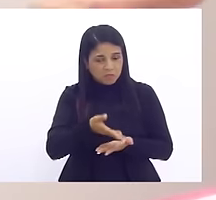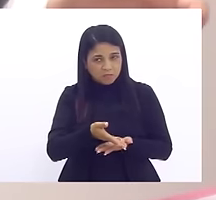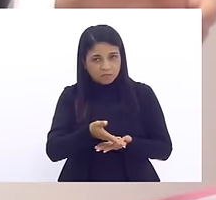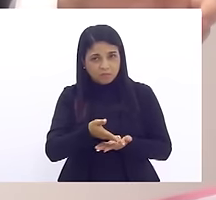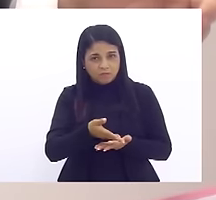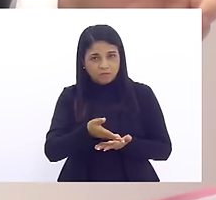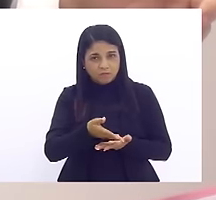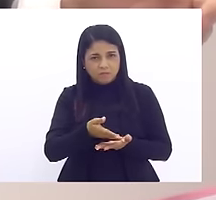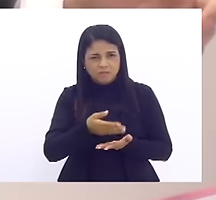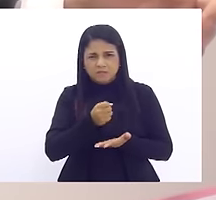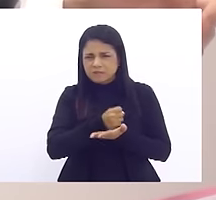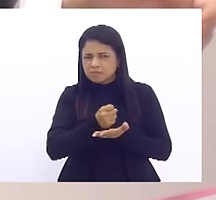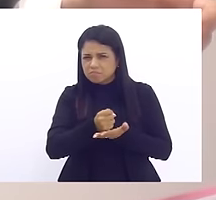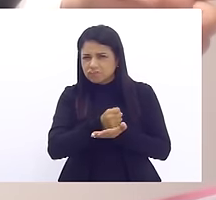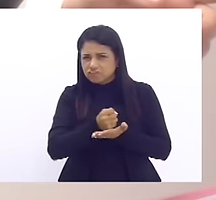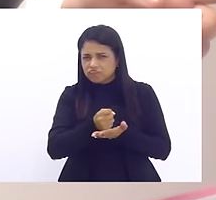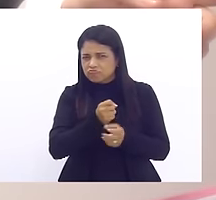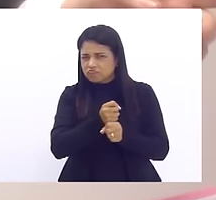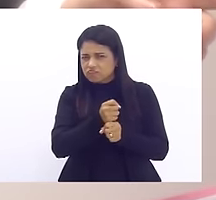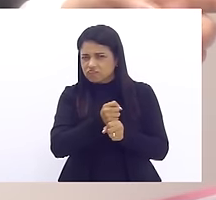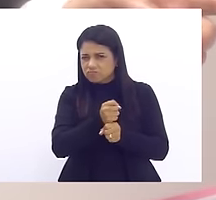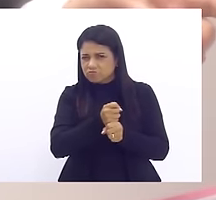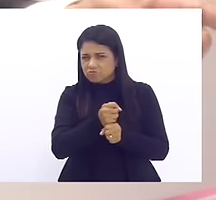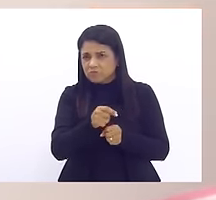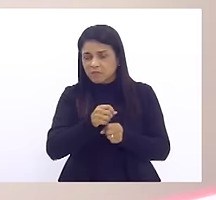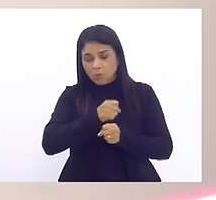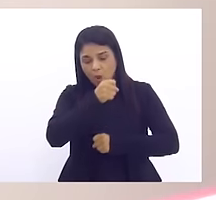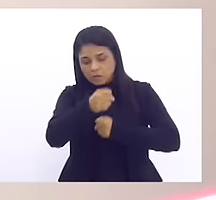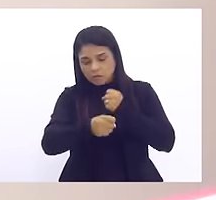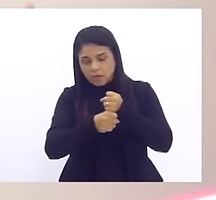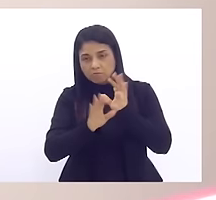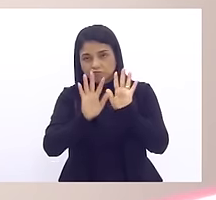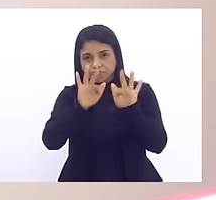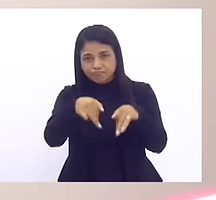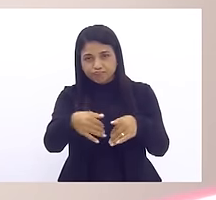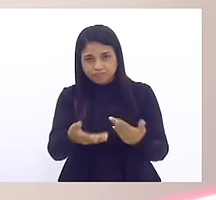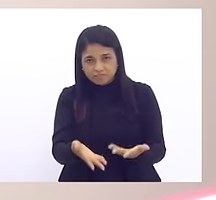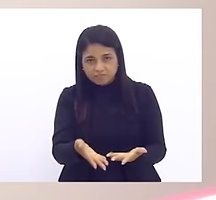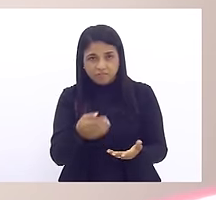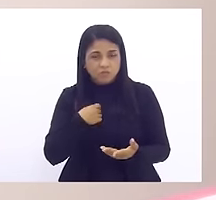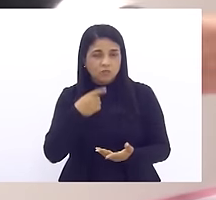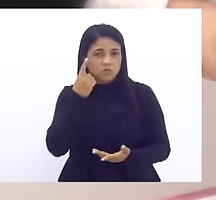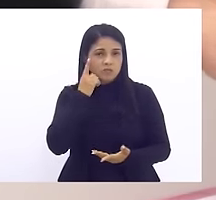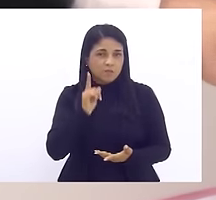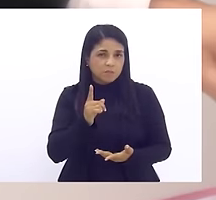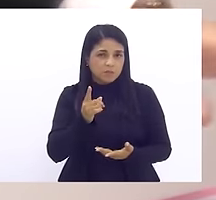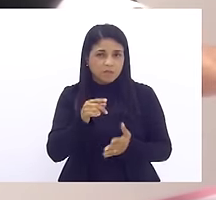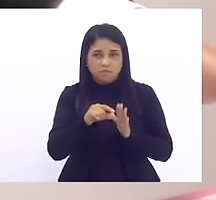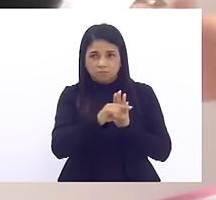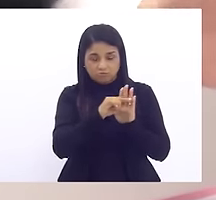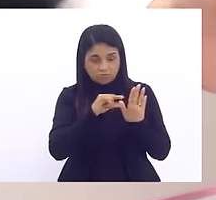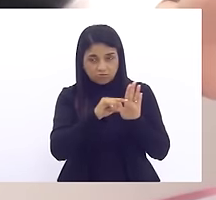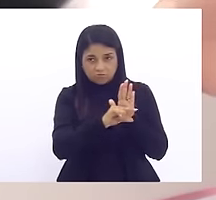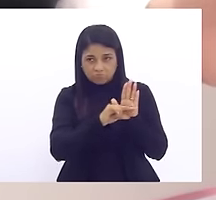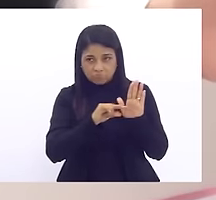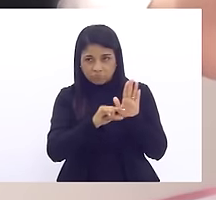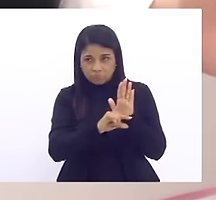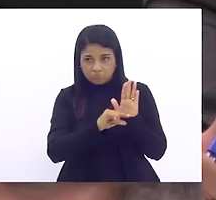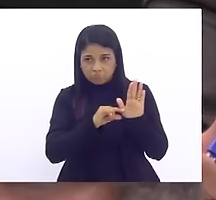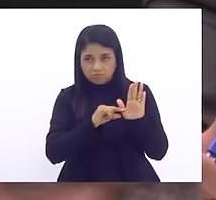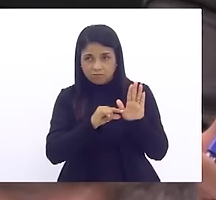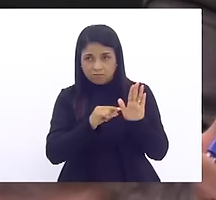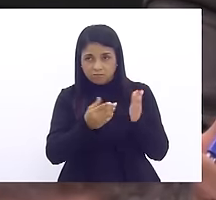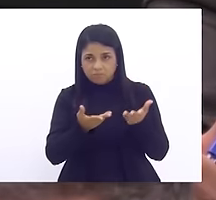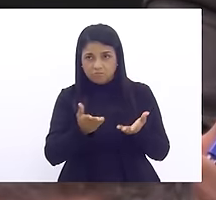Há quanto tempo tem um contrato quase acabando o ano que vem acaba dentro não sabia dessas Claro é